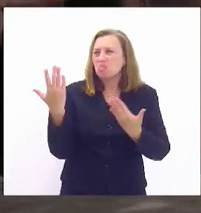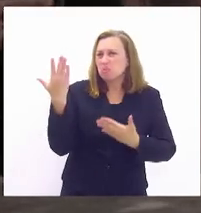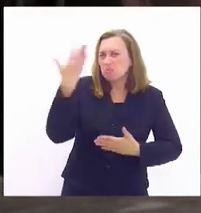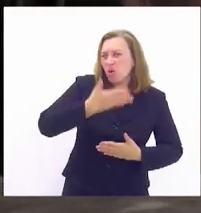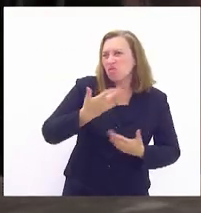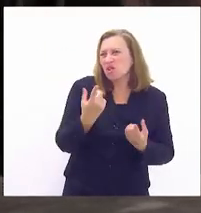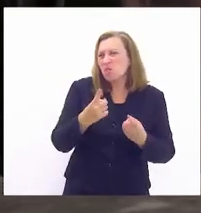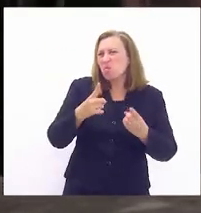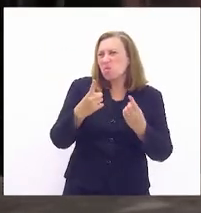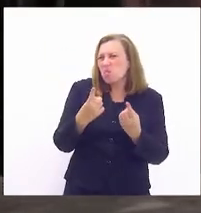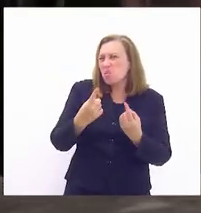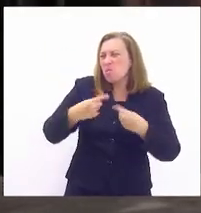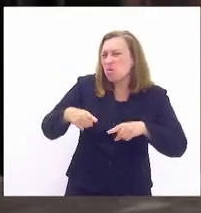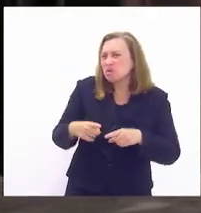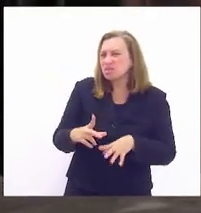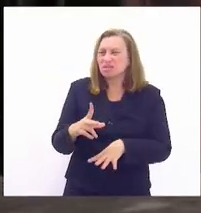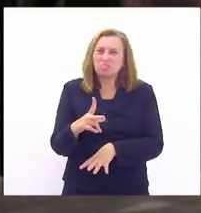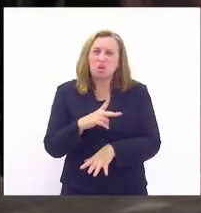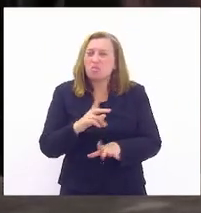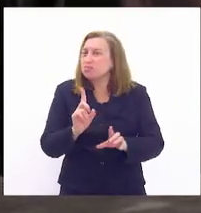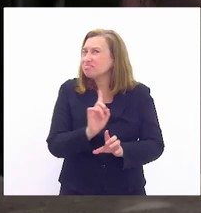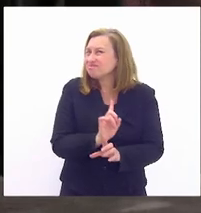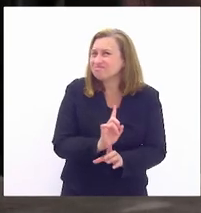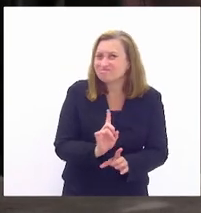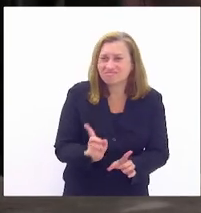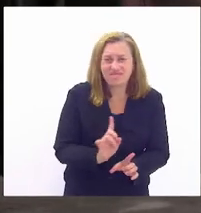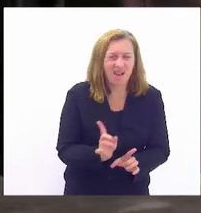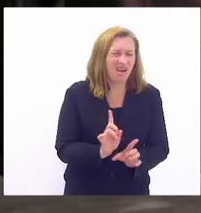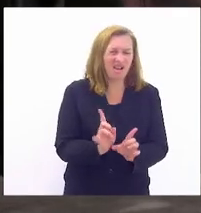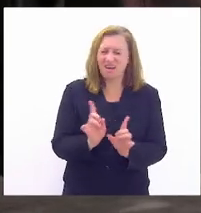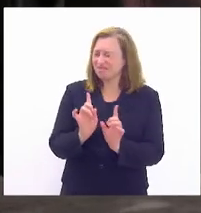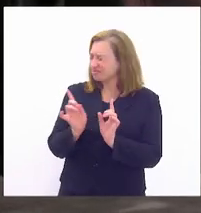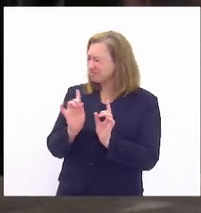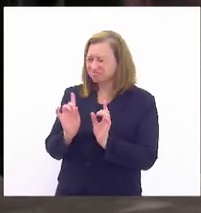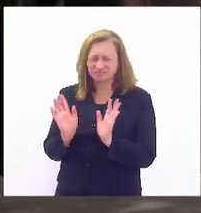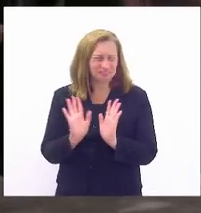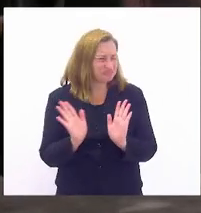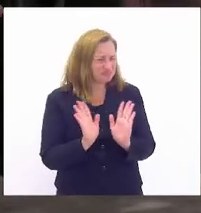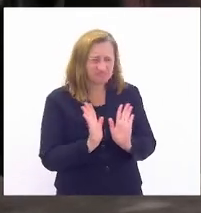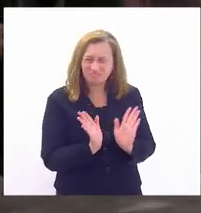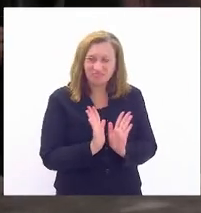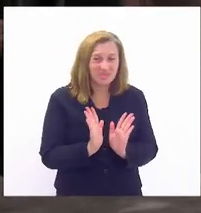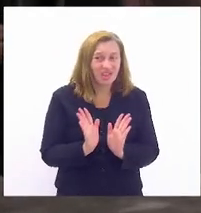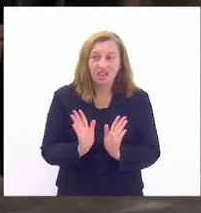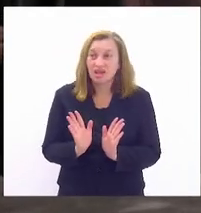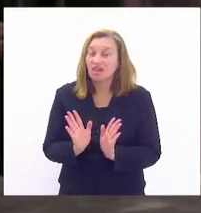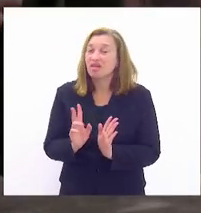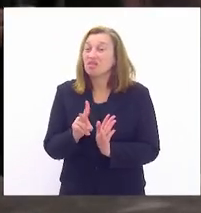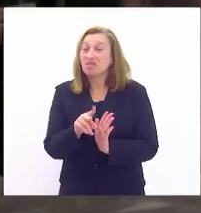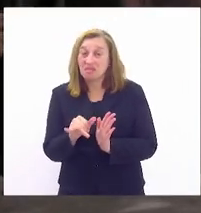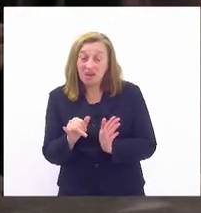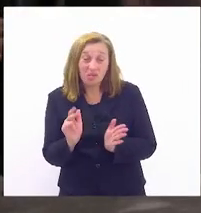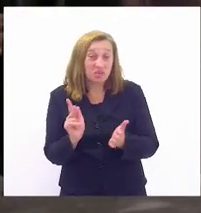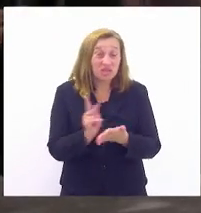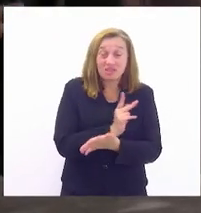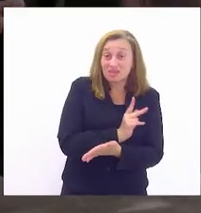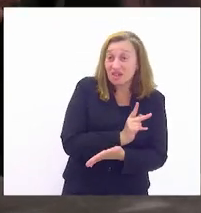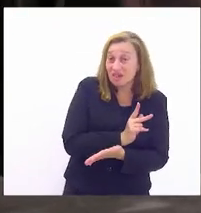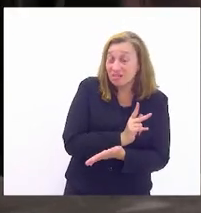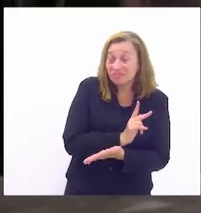né? O que é isso? Nós temos essa. Nós achamos que isso vai acontecer